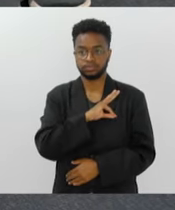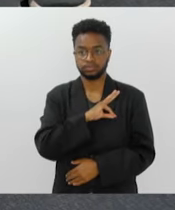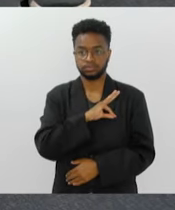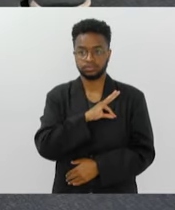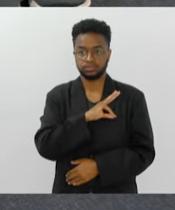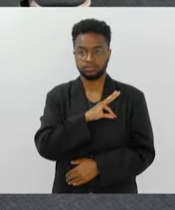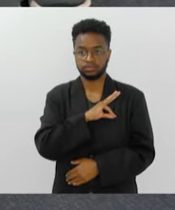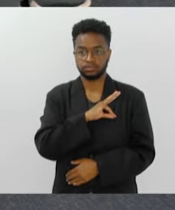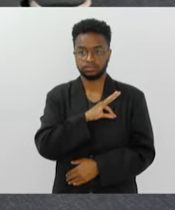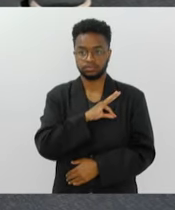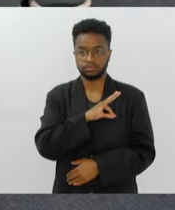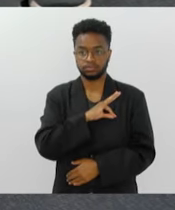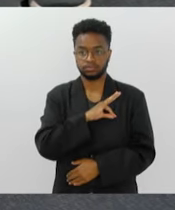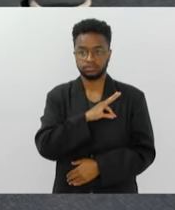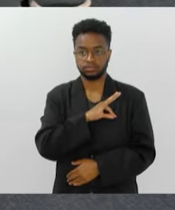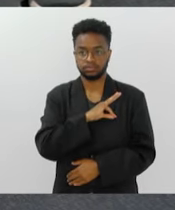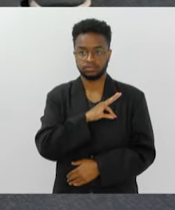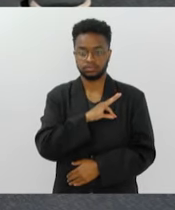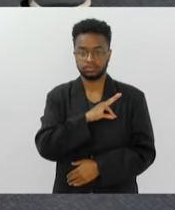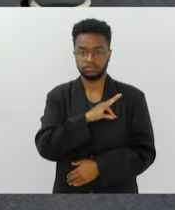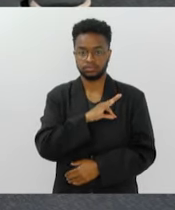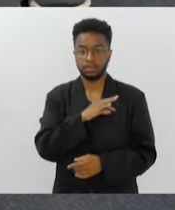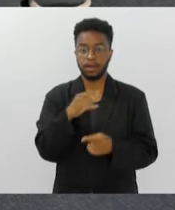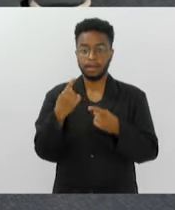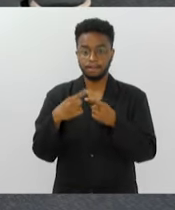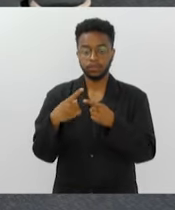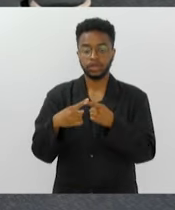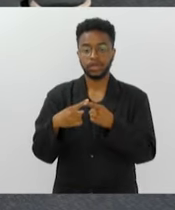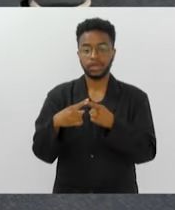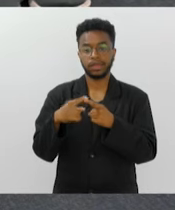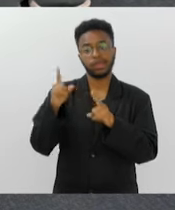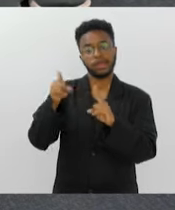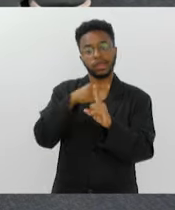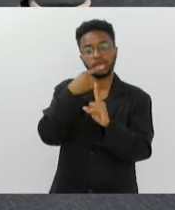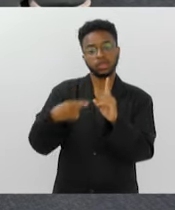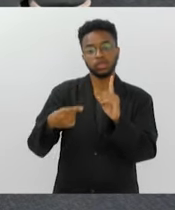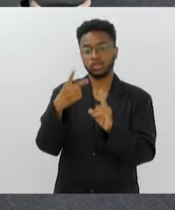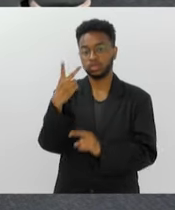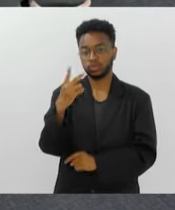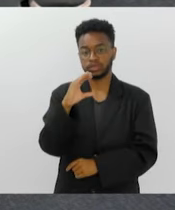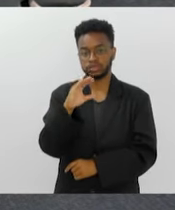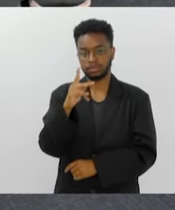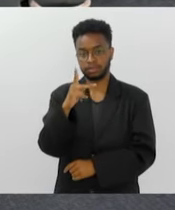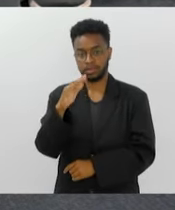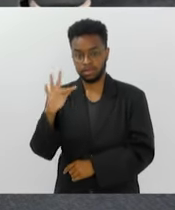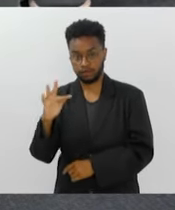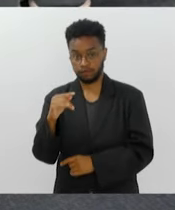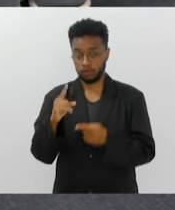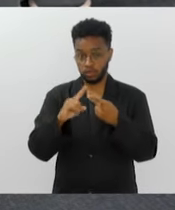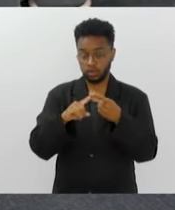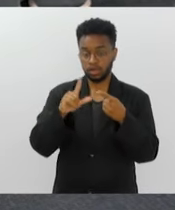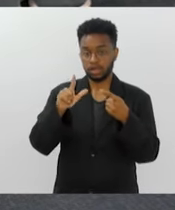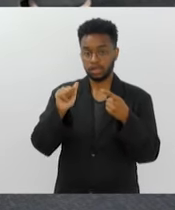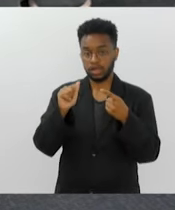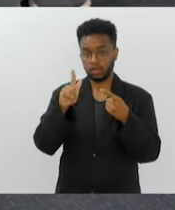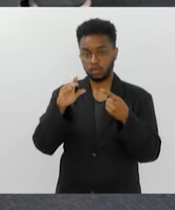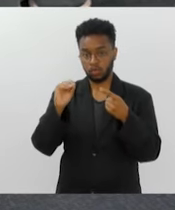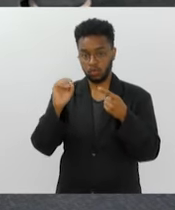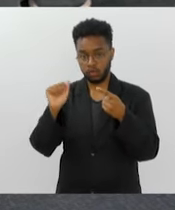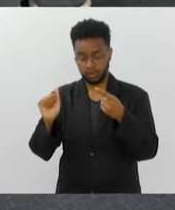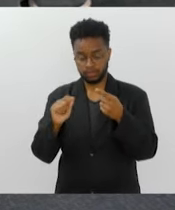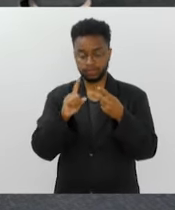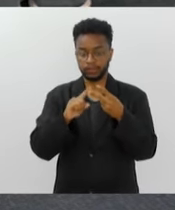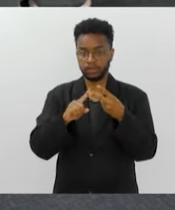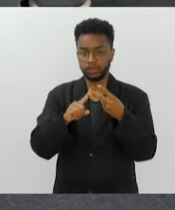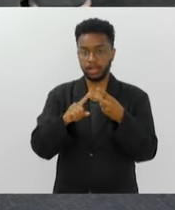militares que cancelou dois cpfs um na lagoa e o outro na linha vermelha